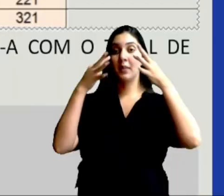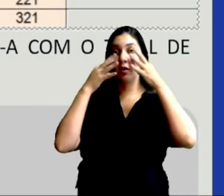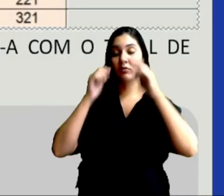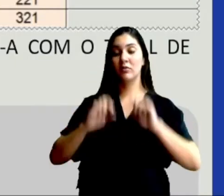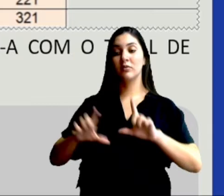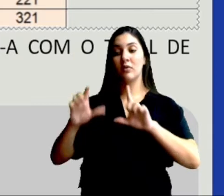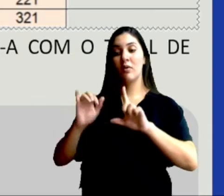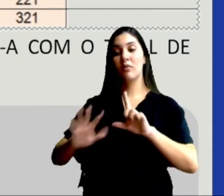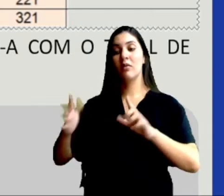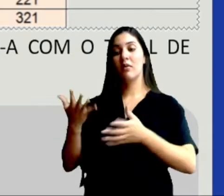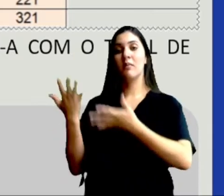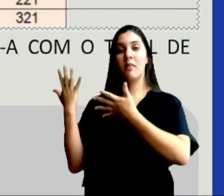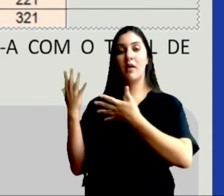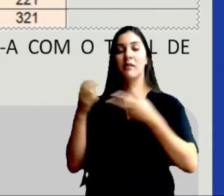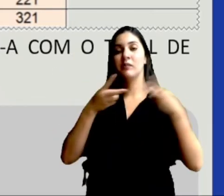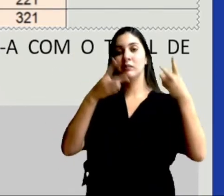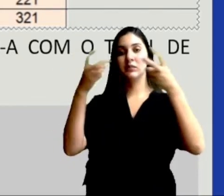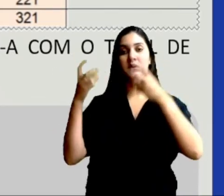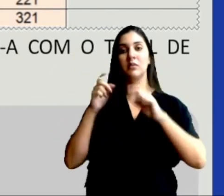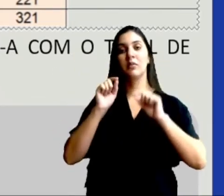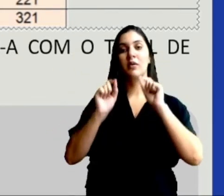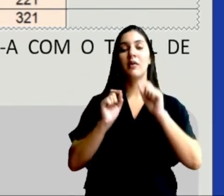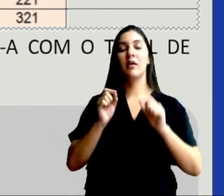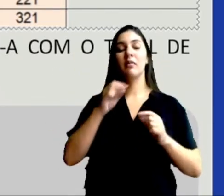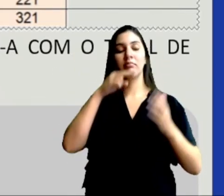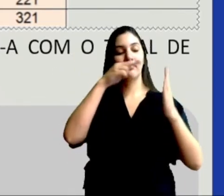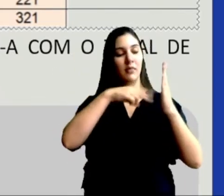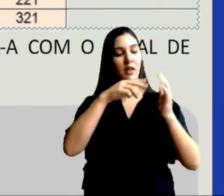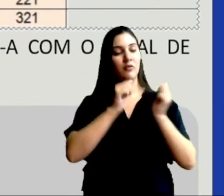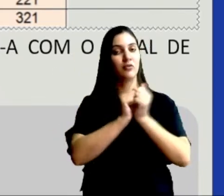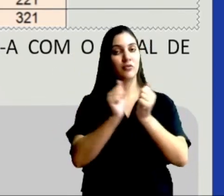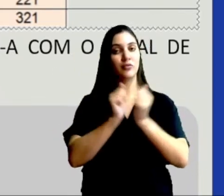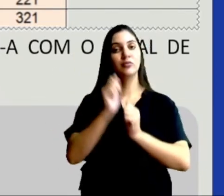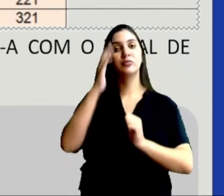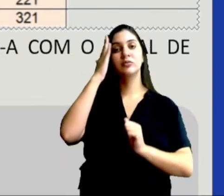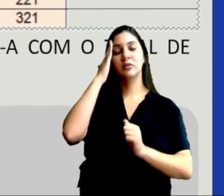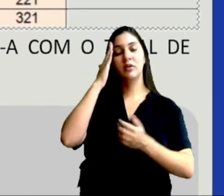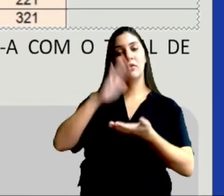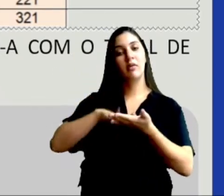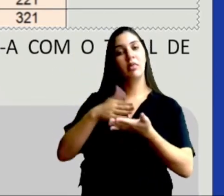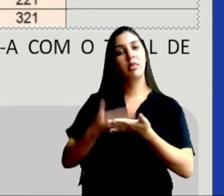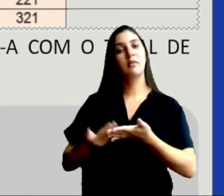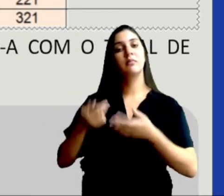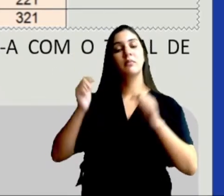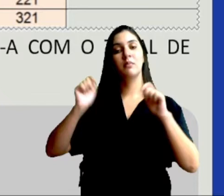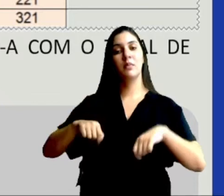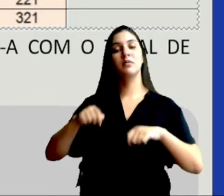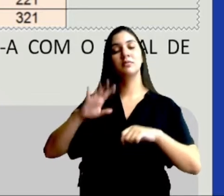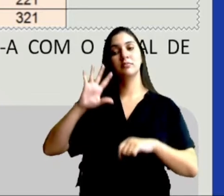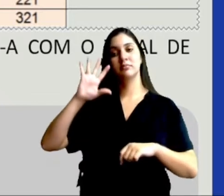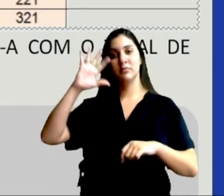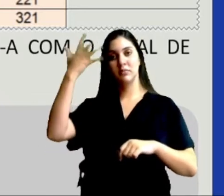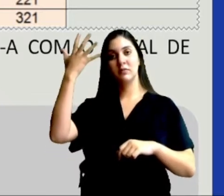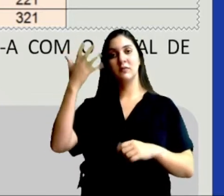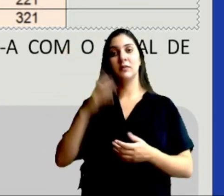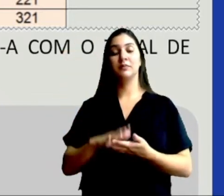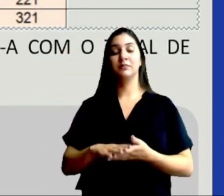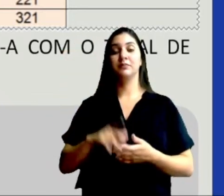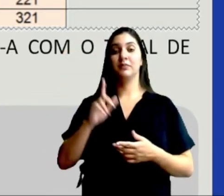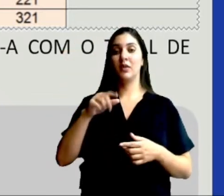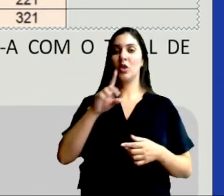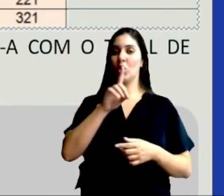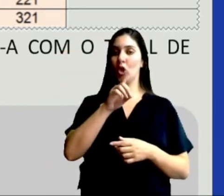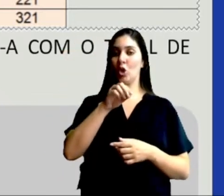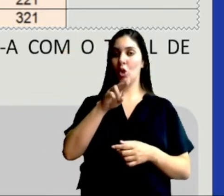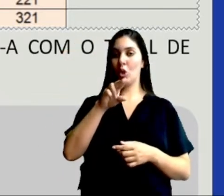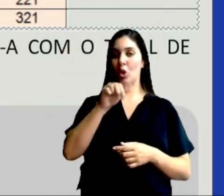para que você possa perceber direitinho aí, ler junto comigo, entender, interpretar para que a gente possa resolver. Dona